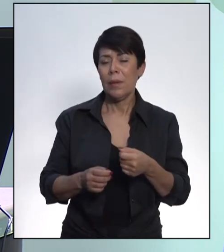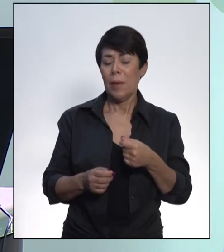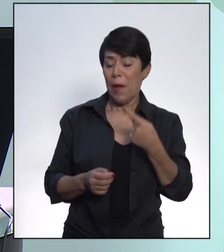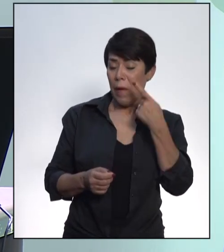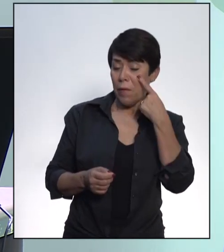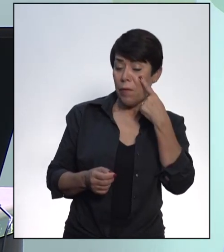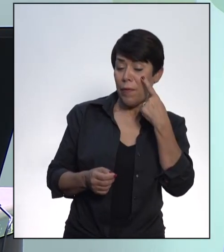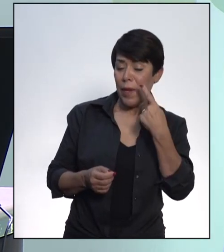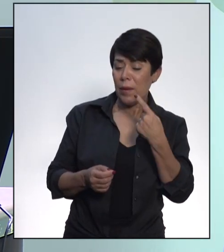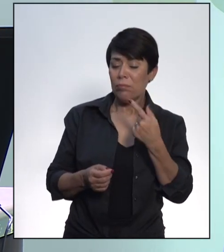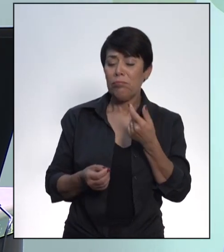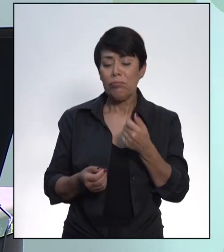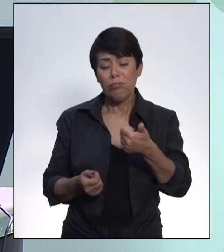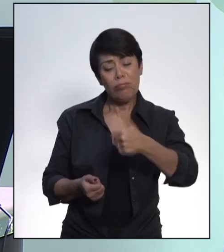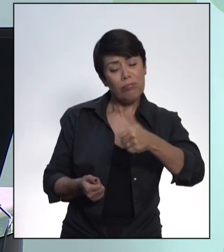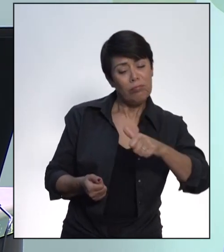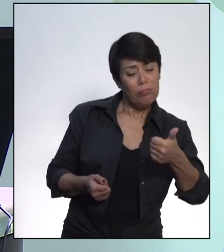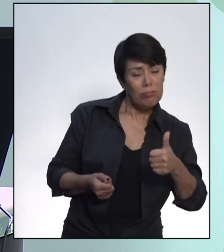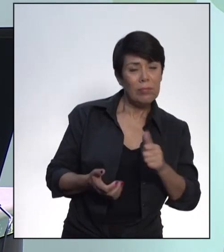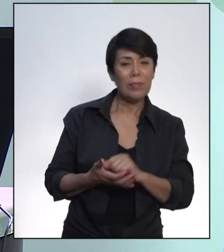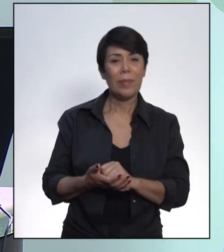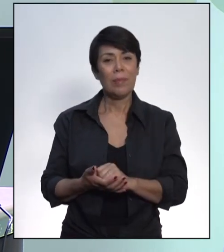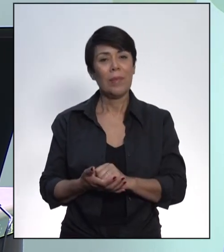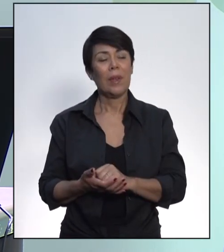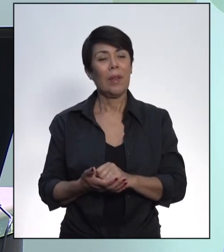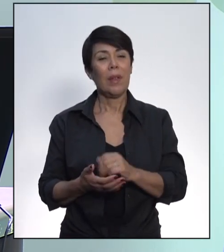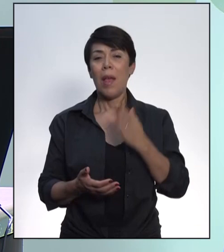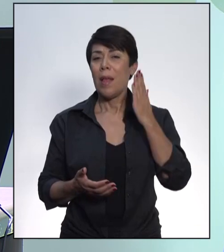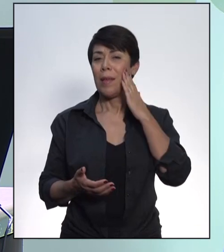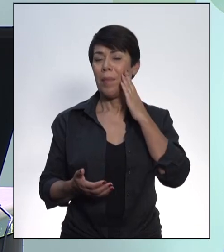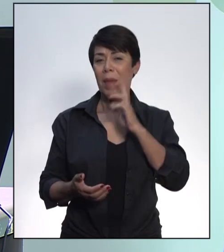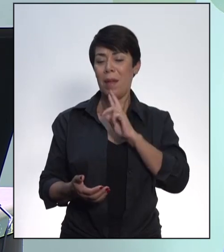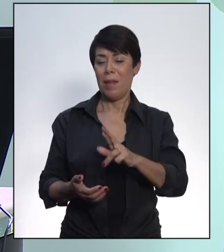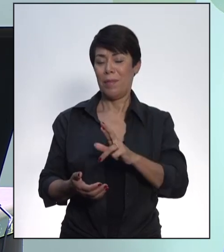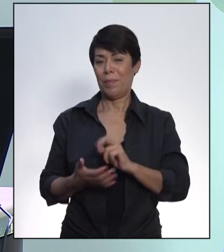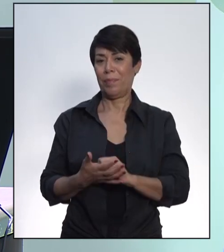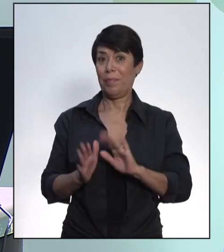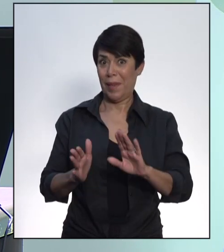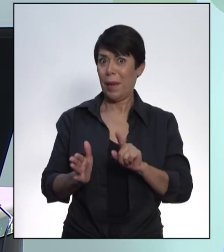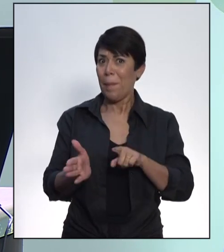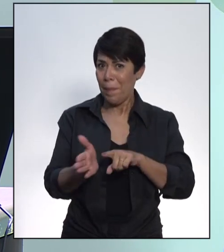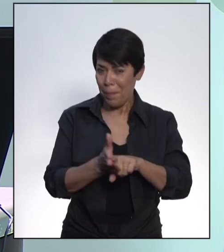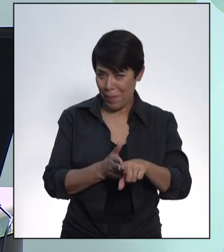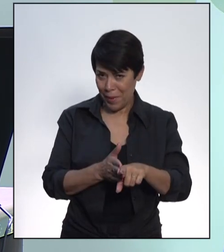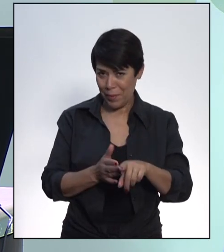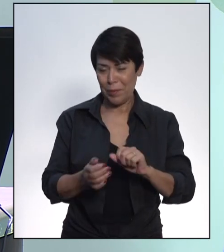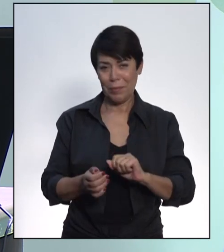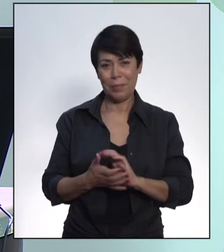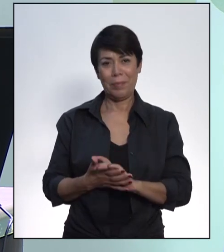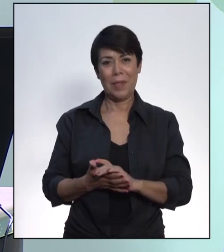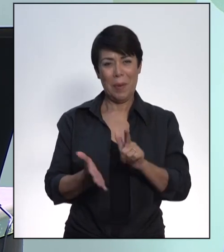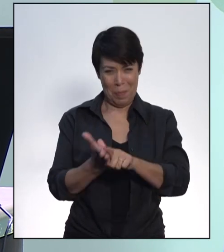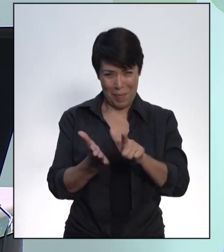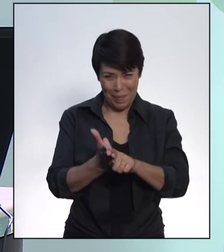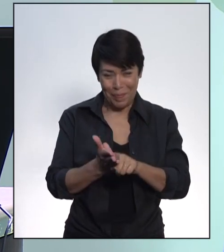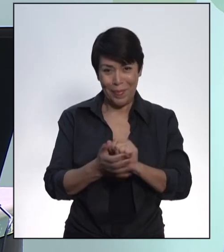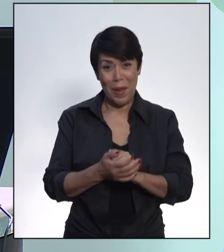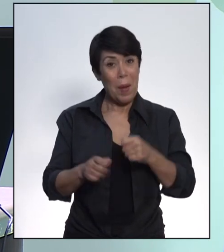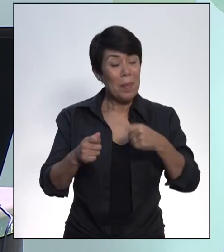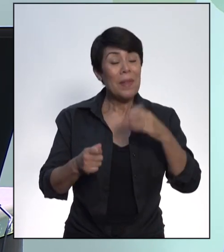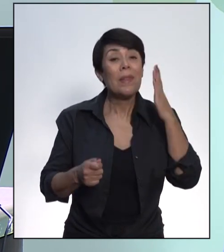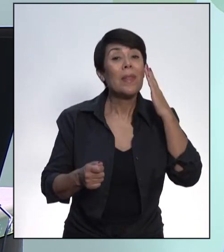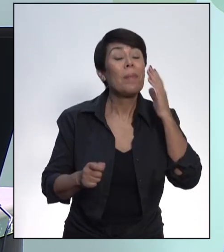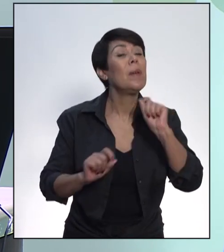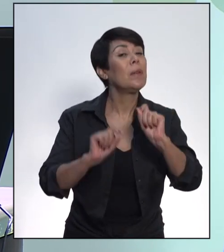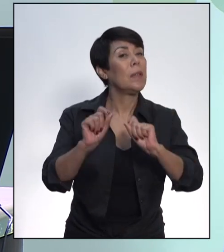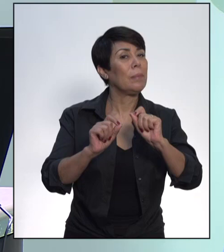as dimensões dele, para entender a resposta. Essa pergunta, no caso dos panfletos, eu tinha que entender